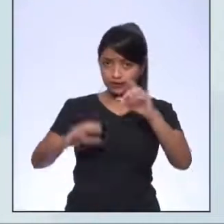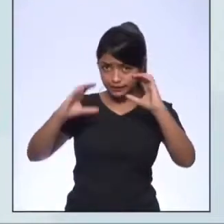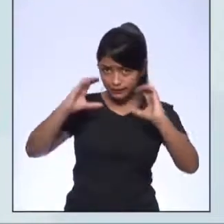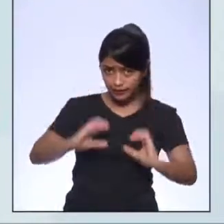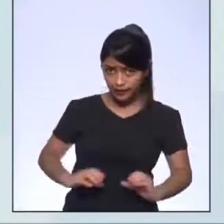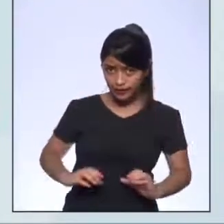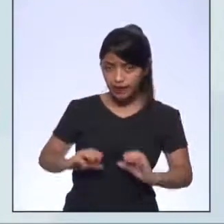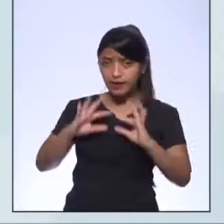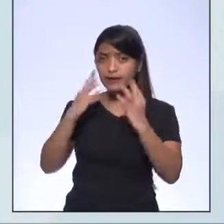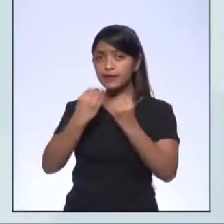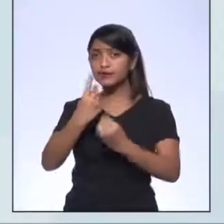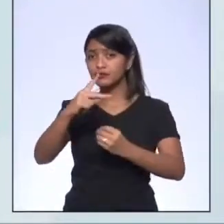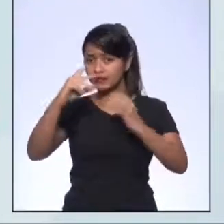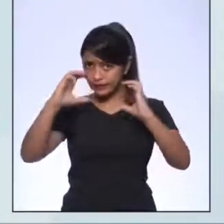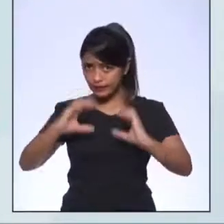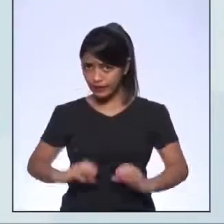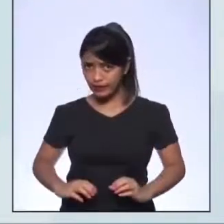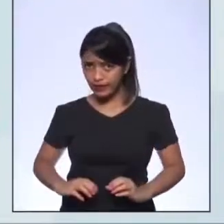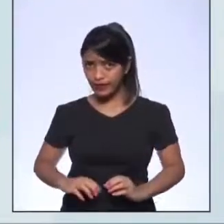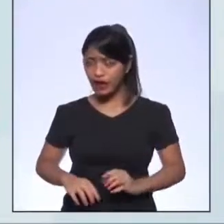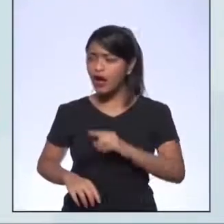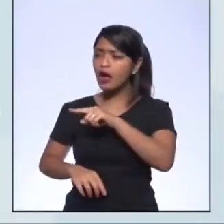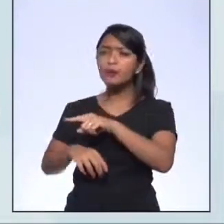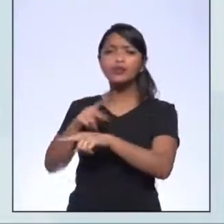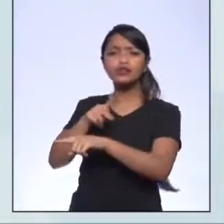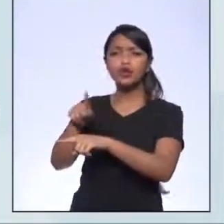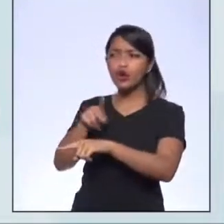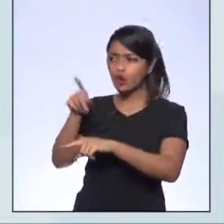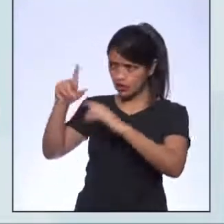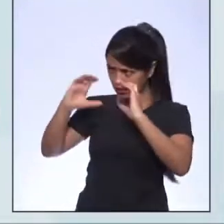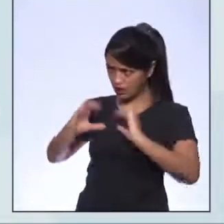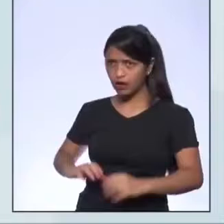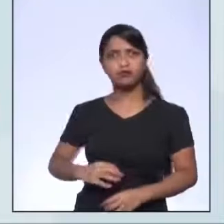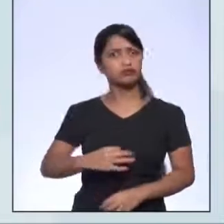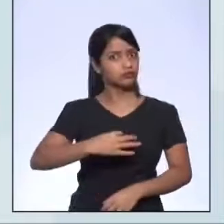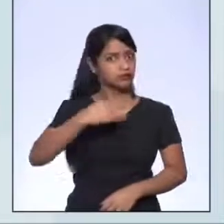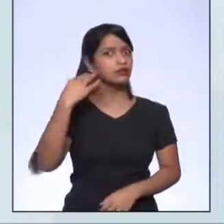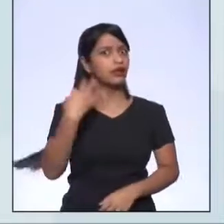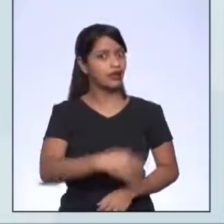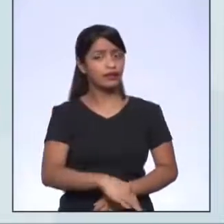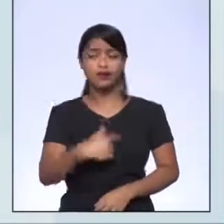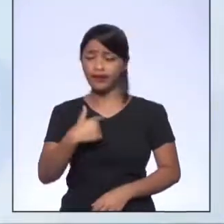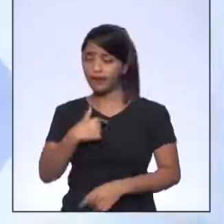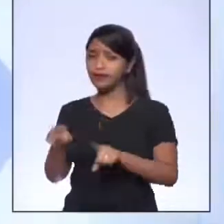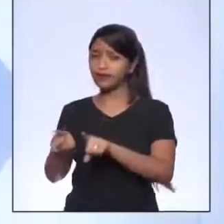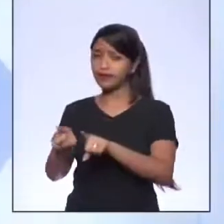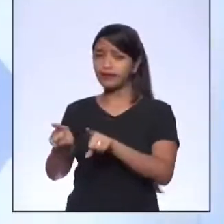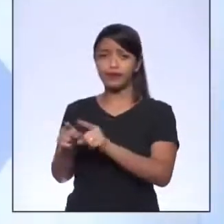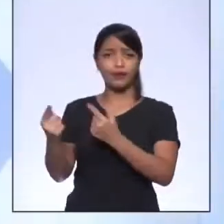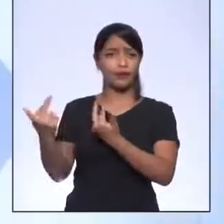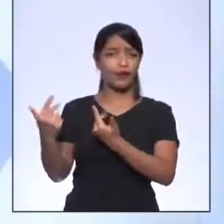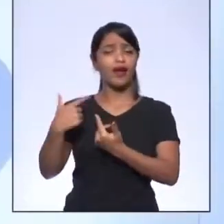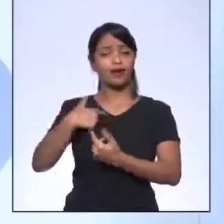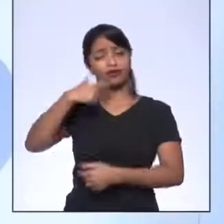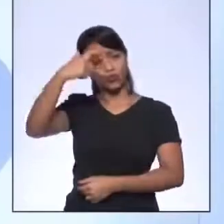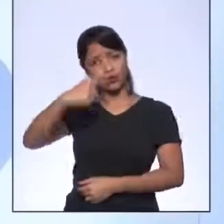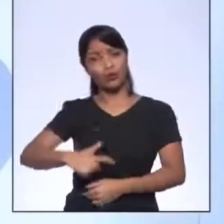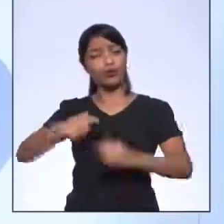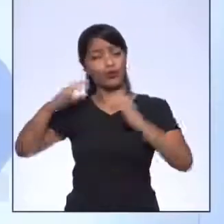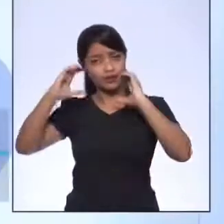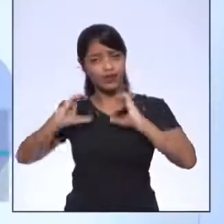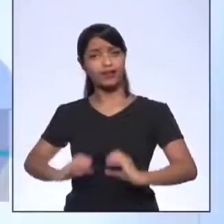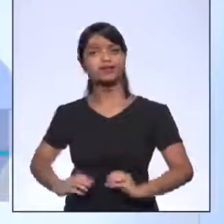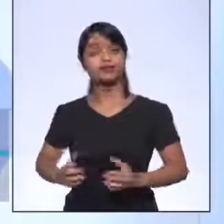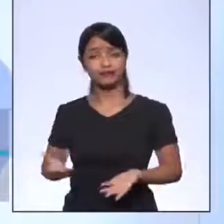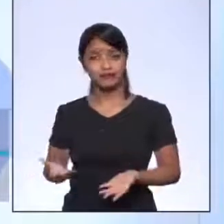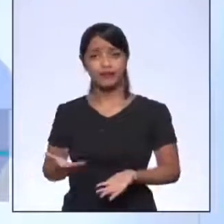Você é um cidadão, professor Carlos? Com certeza. Eu também sou uma cidadã e nossos alunos, nossos estudantes também são cidadãos. O